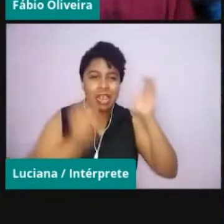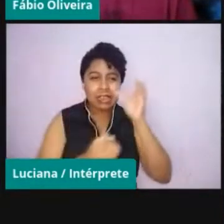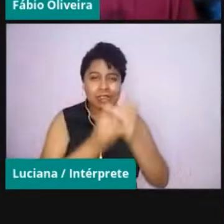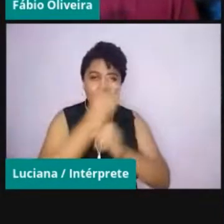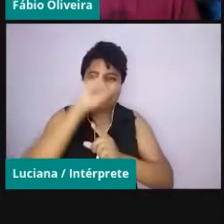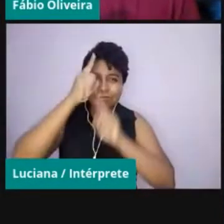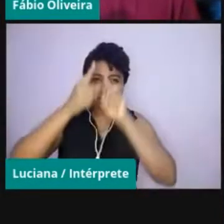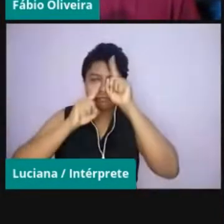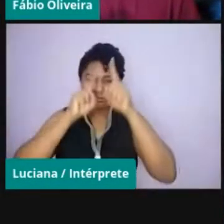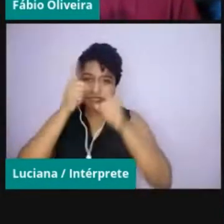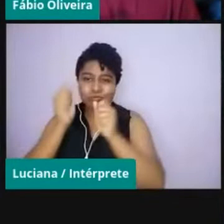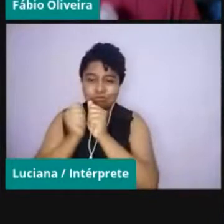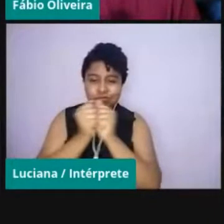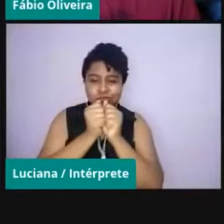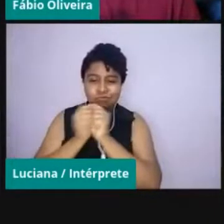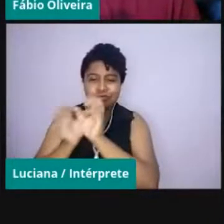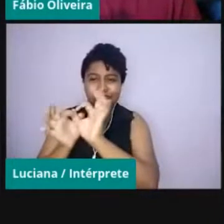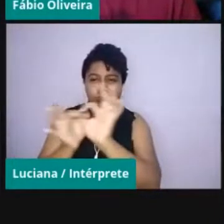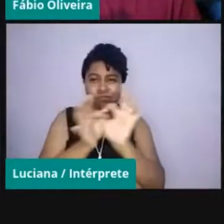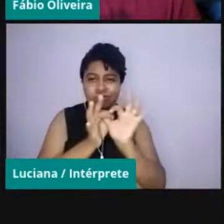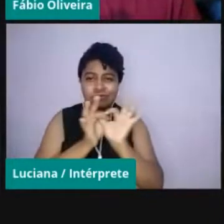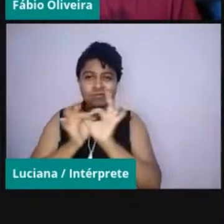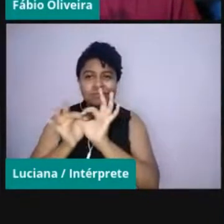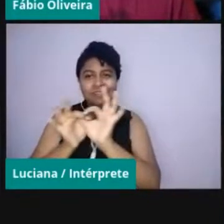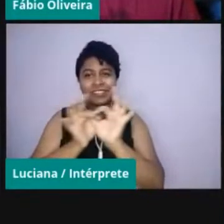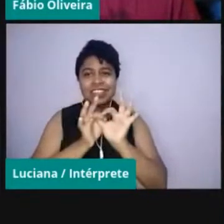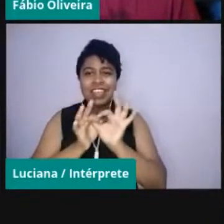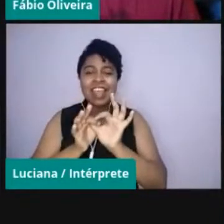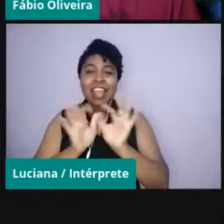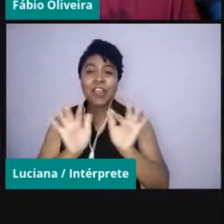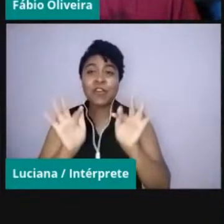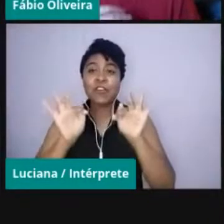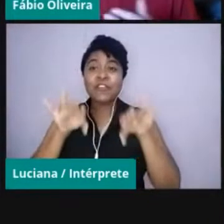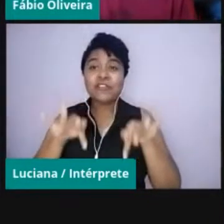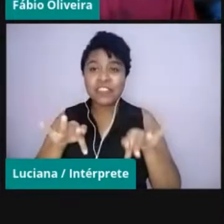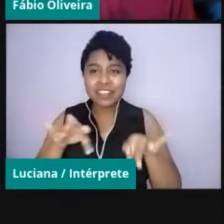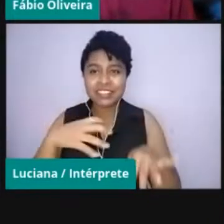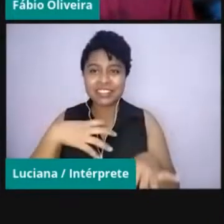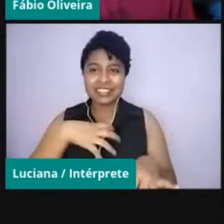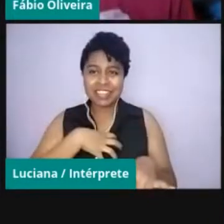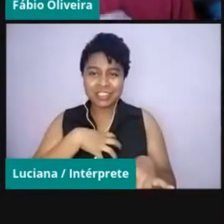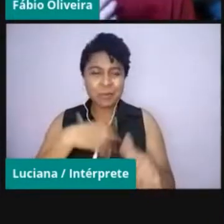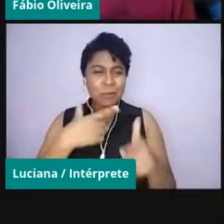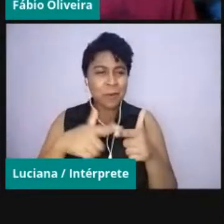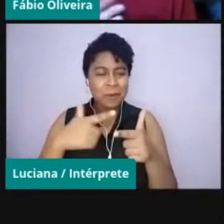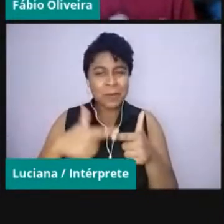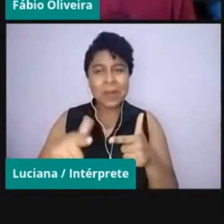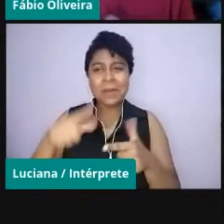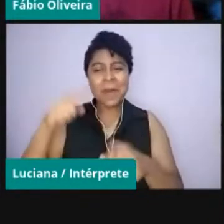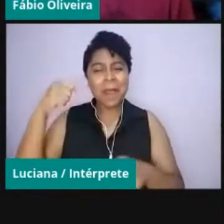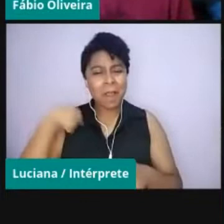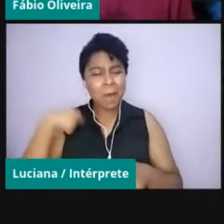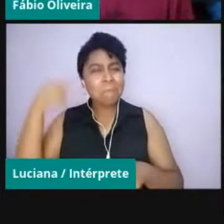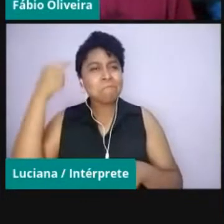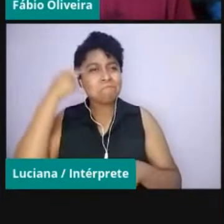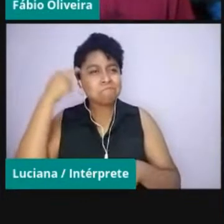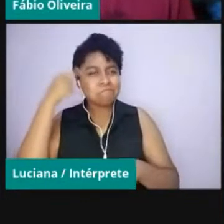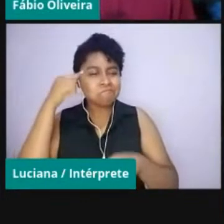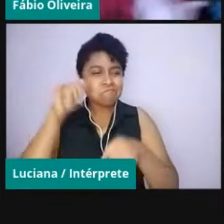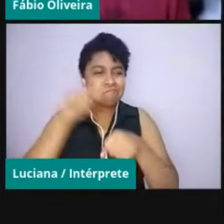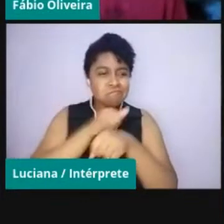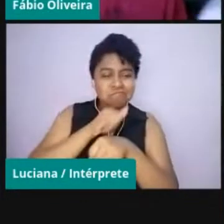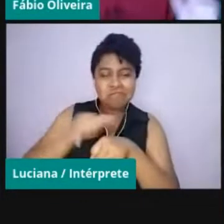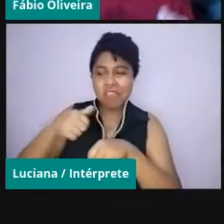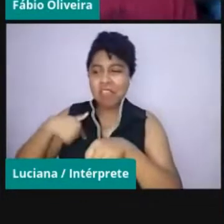disso, vai ter, no final, aquele sentimento de eu resolver um problema, eu conversei sobre